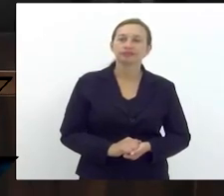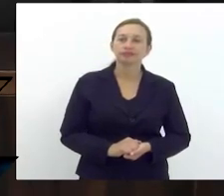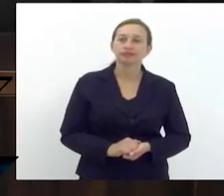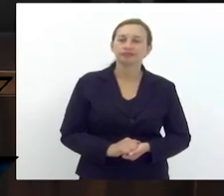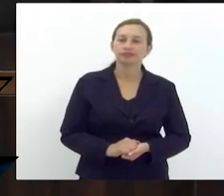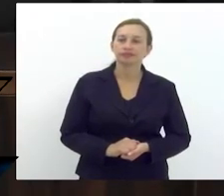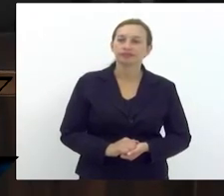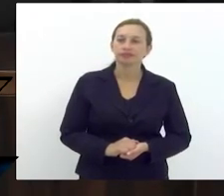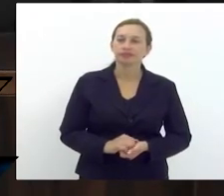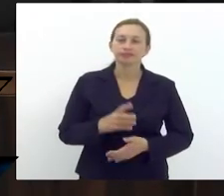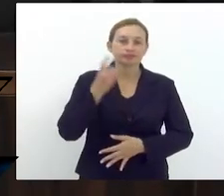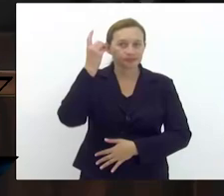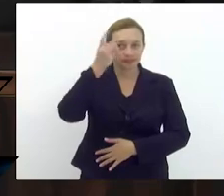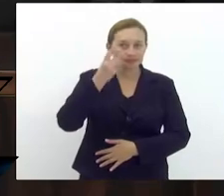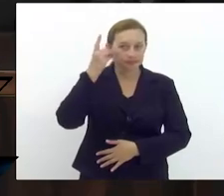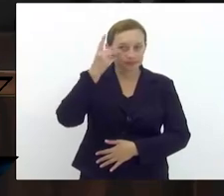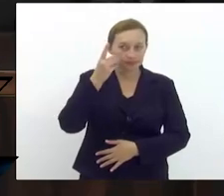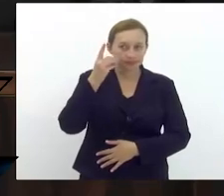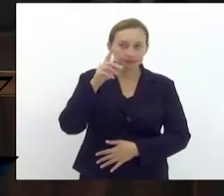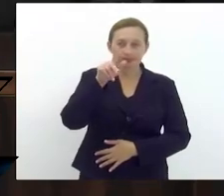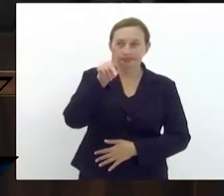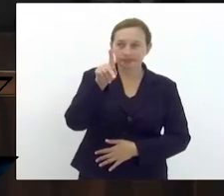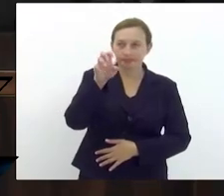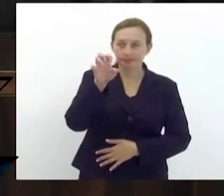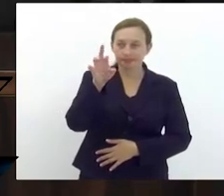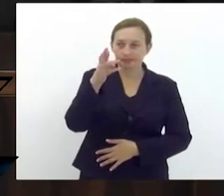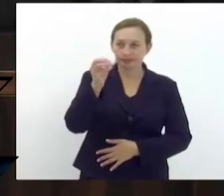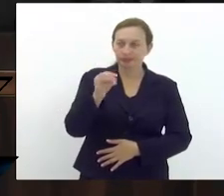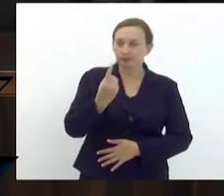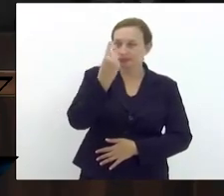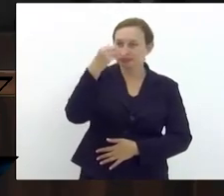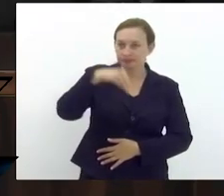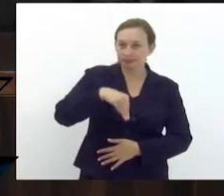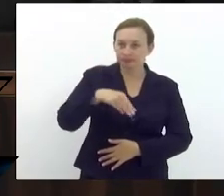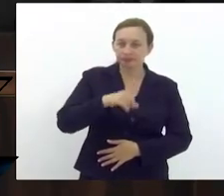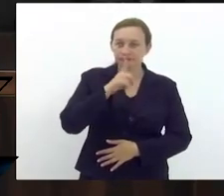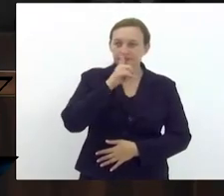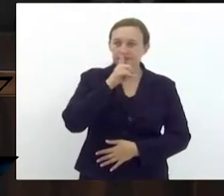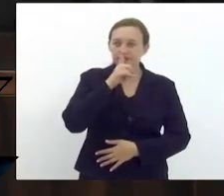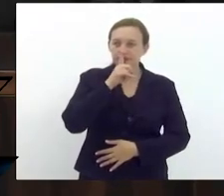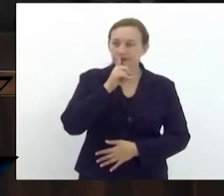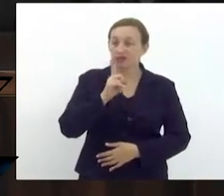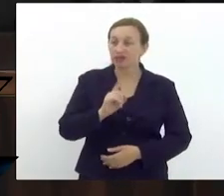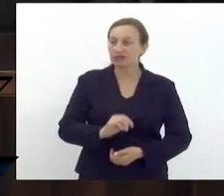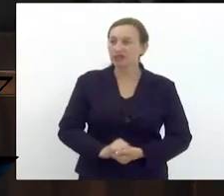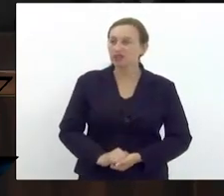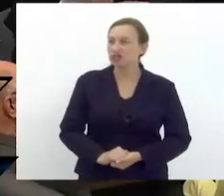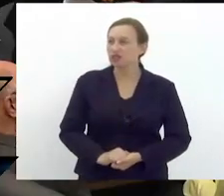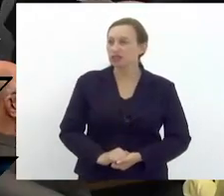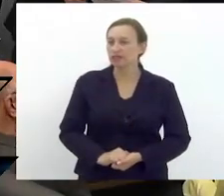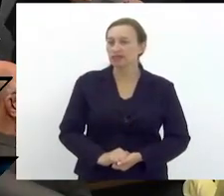eminente Deputado Vitor Júnior Vamos dar um minuto de silêncio por favor